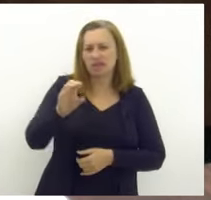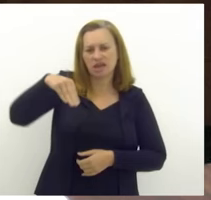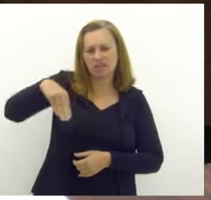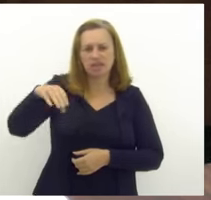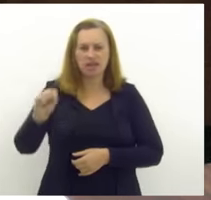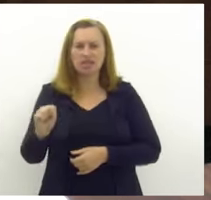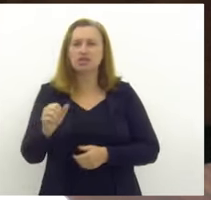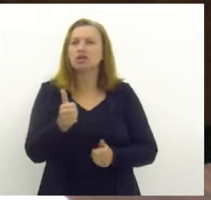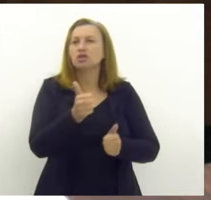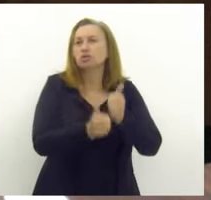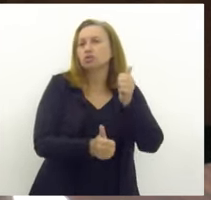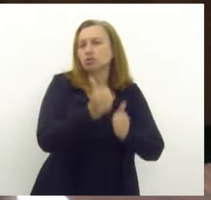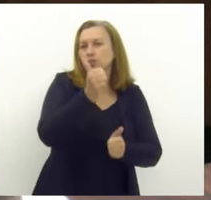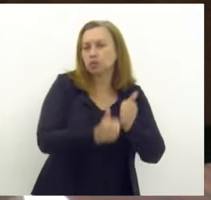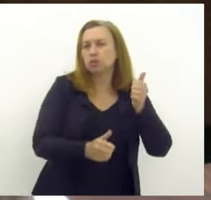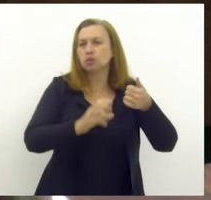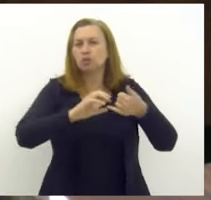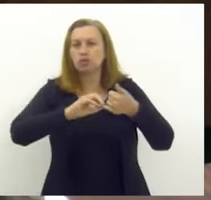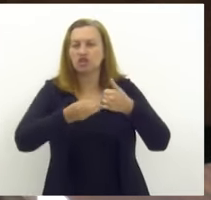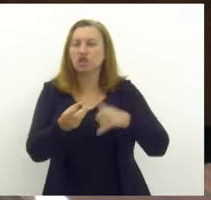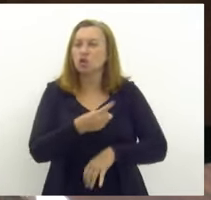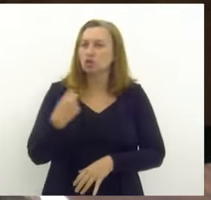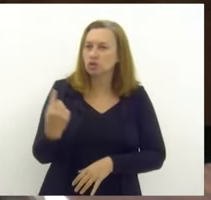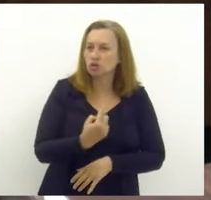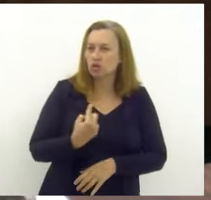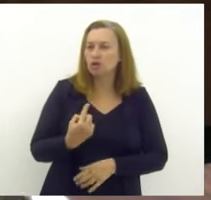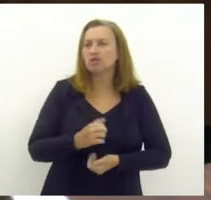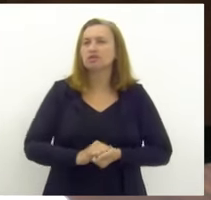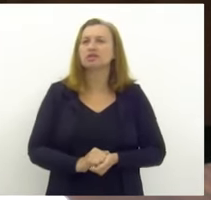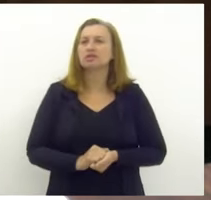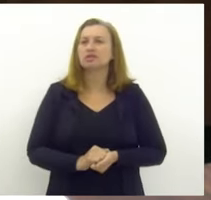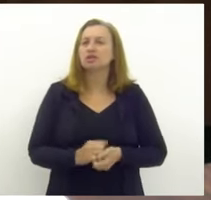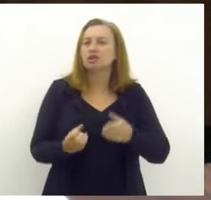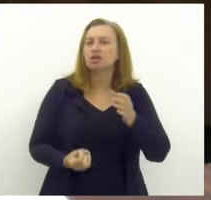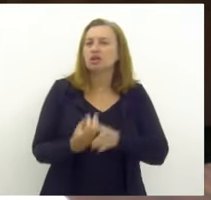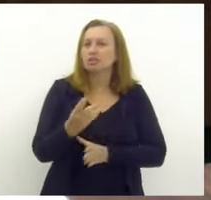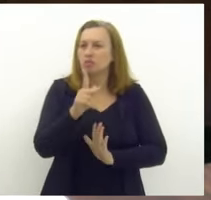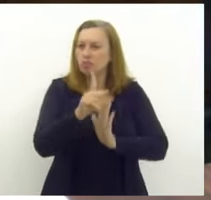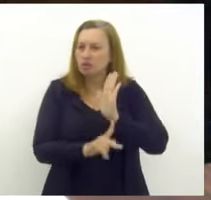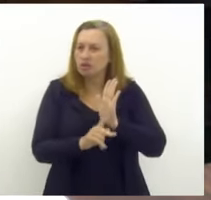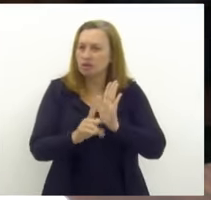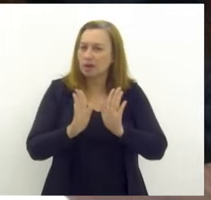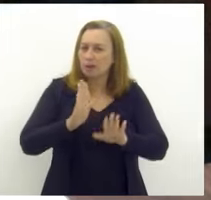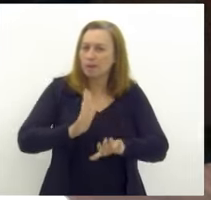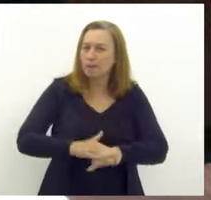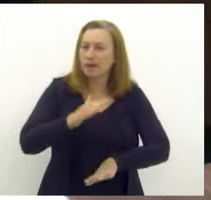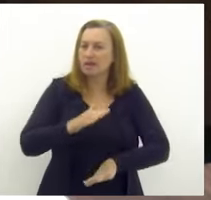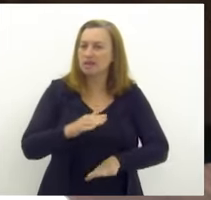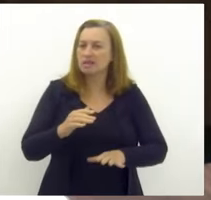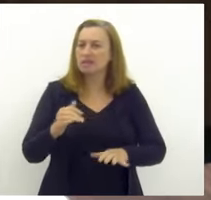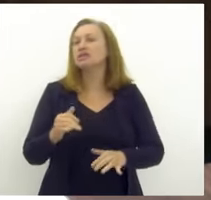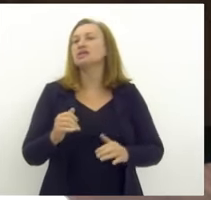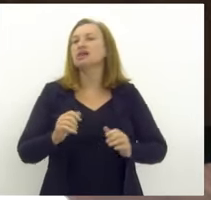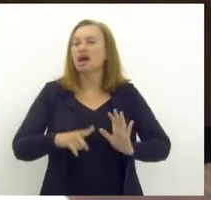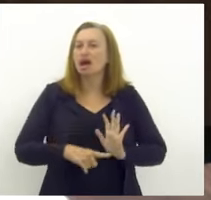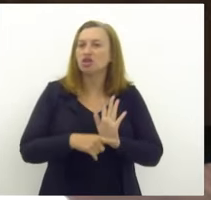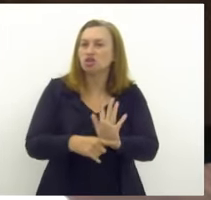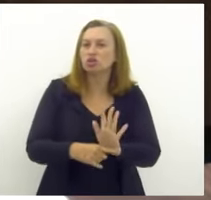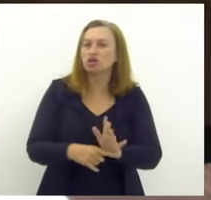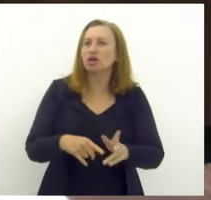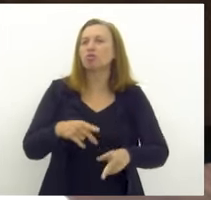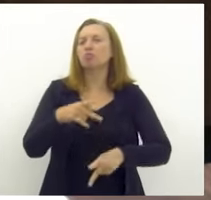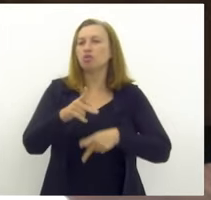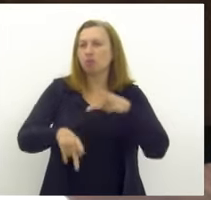sexta básica nós através do nosso projeto Nós demos mais poder de para o trabalhador